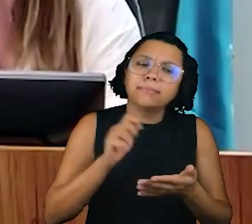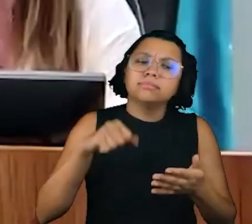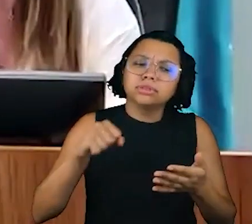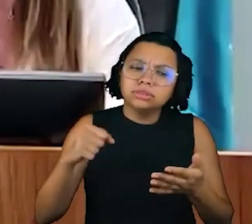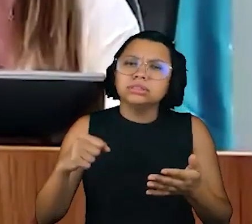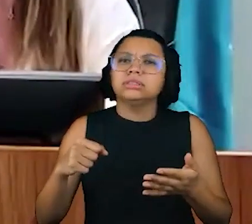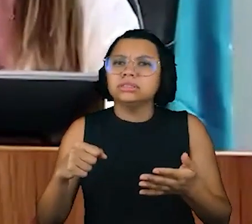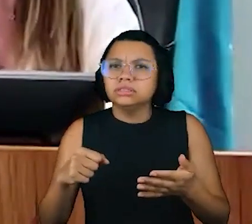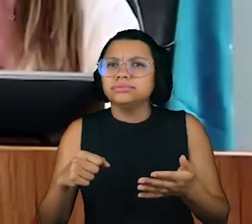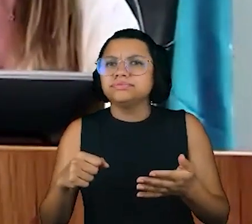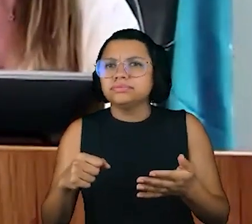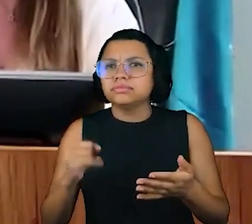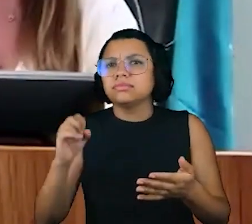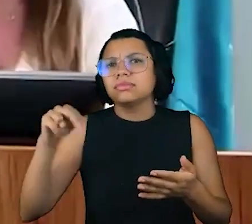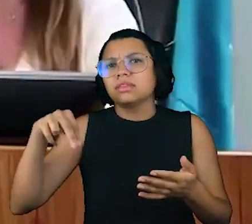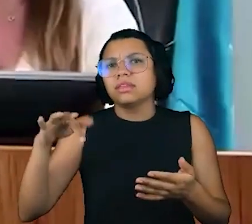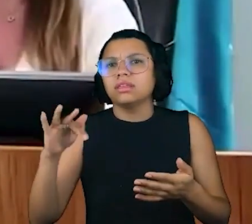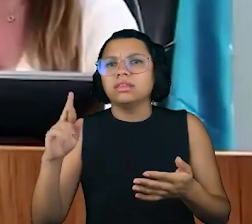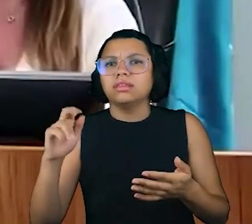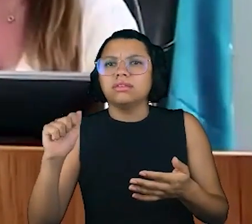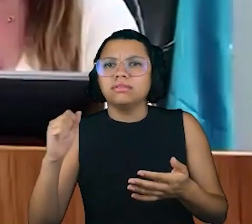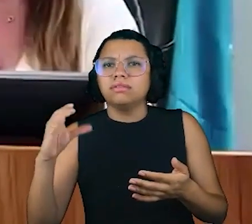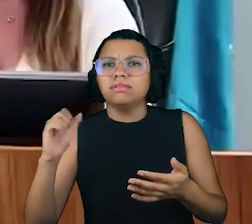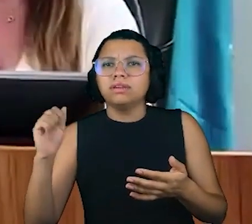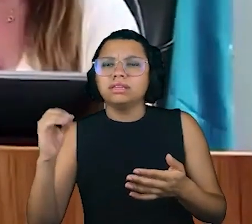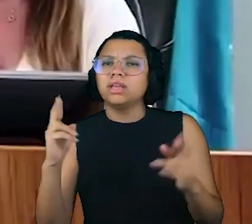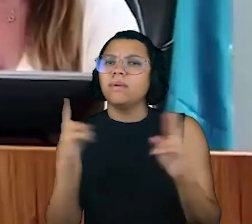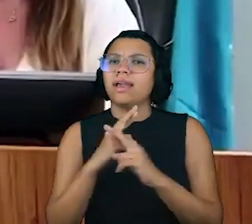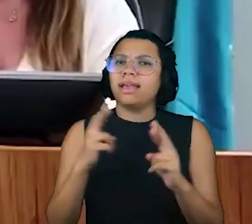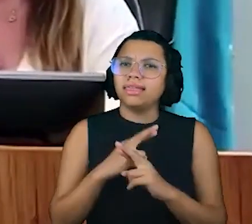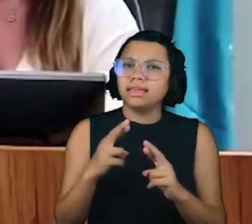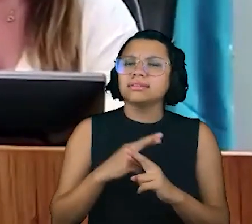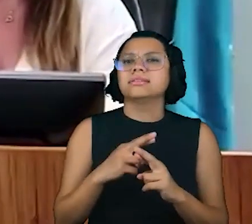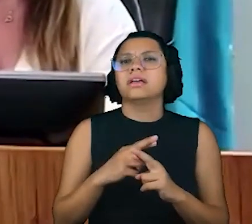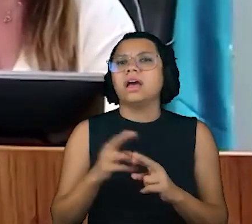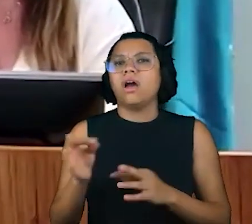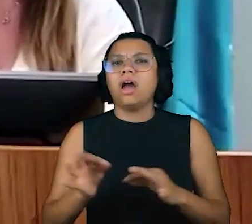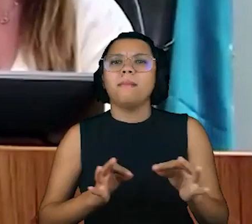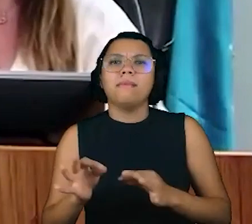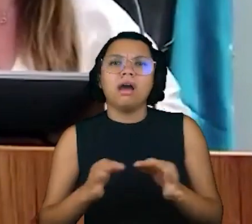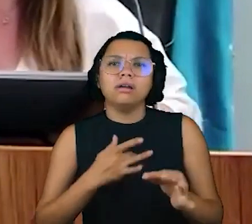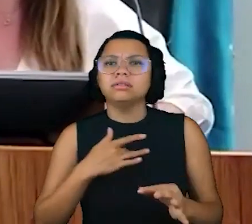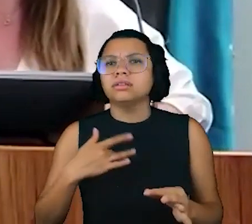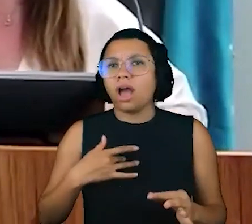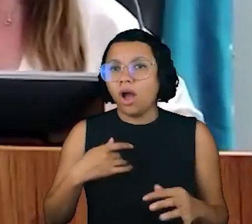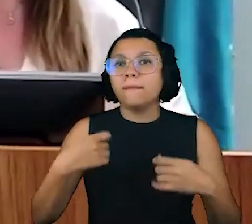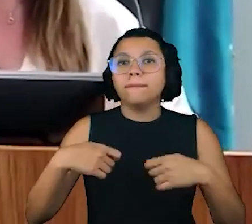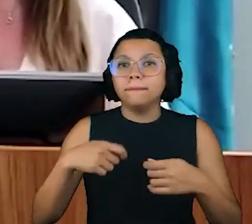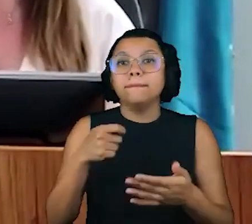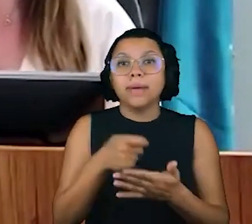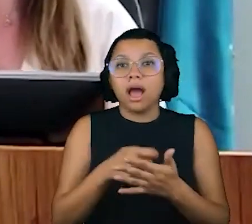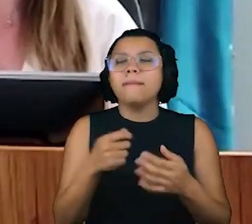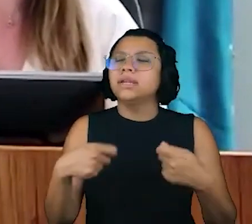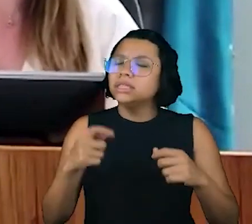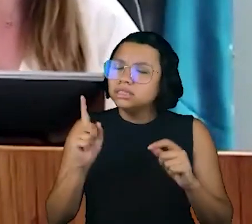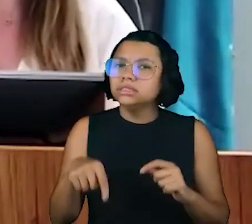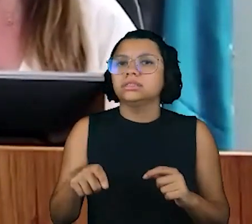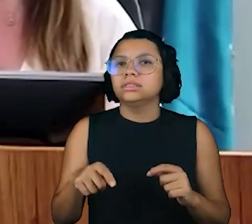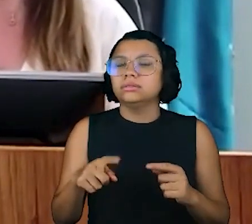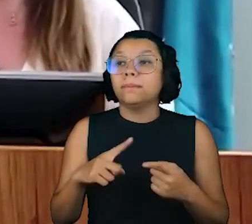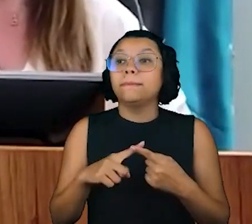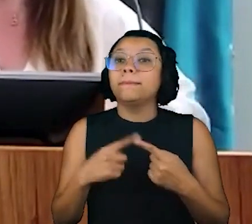em relação ao contrato de plano de saúde? Ok, tem que ser sancionado, sem dúvida nenhuma. Mas vejam,